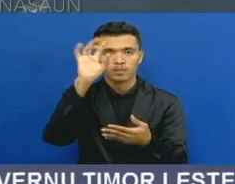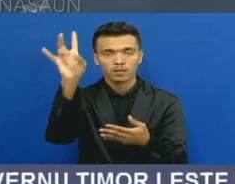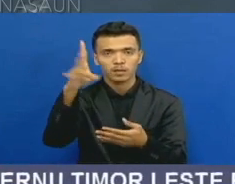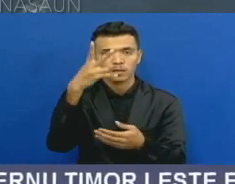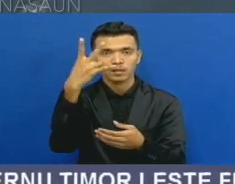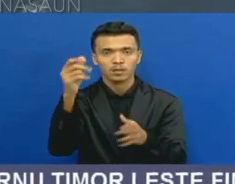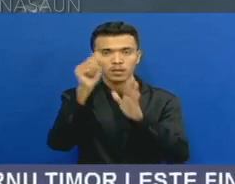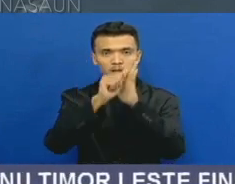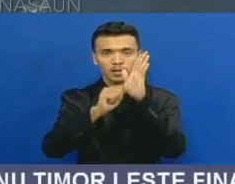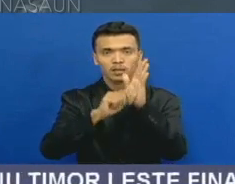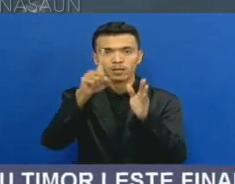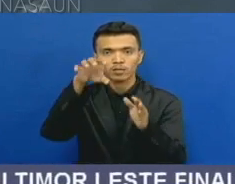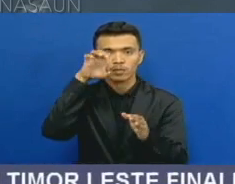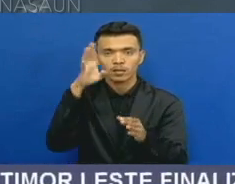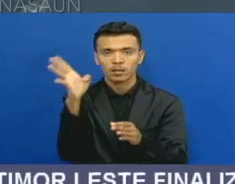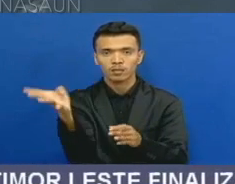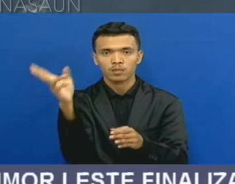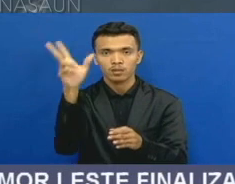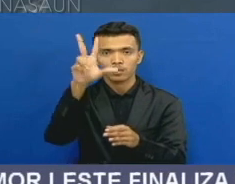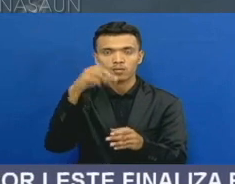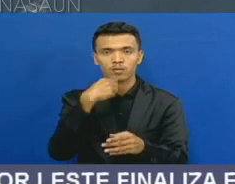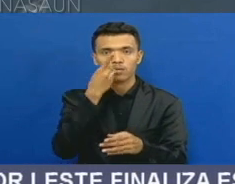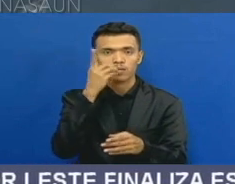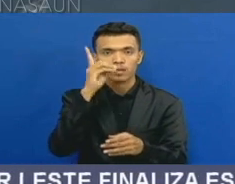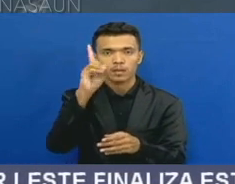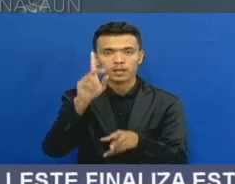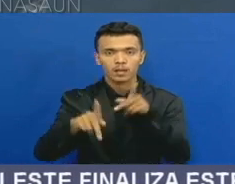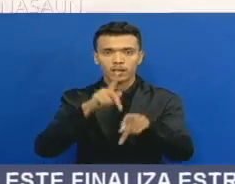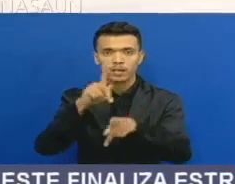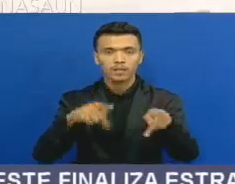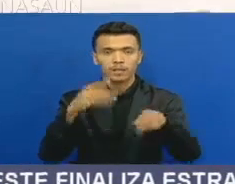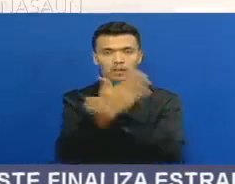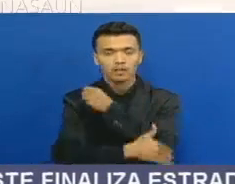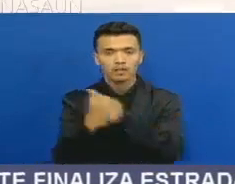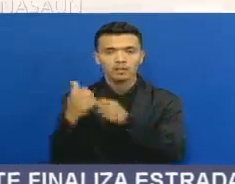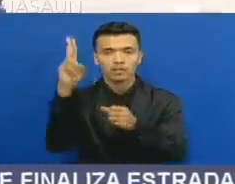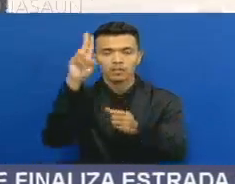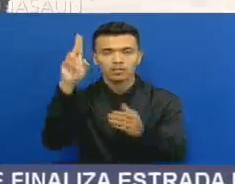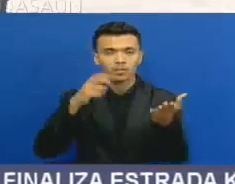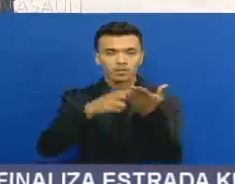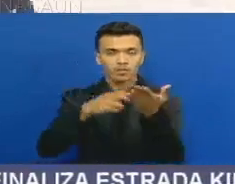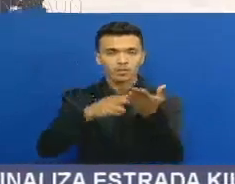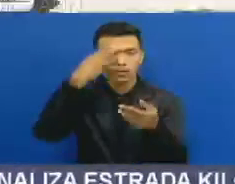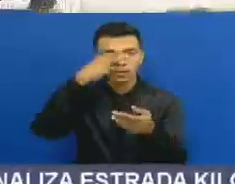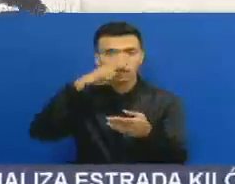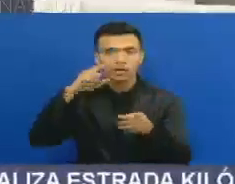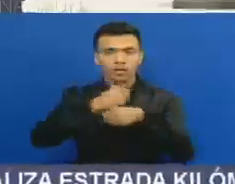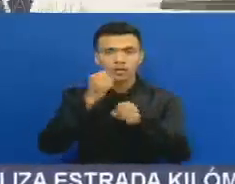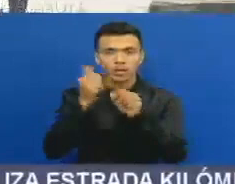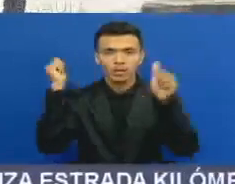Hitu, artigo atuzida Hatnulurasen Tolu Hateten. Cidadão estrangeiro nebe utiliza visto turista, onde halau